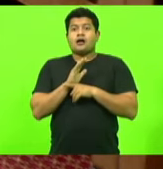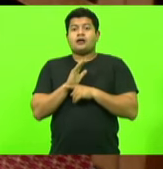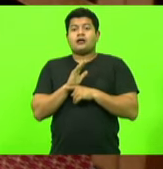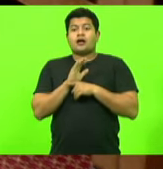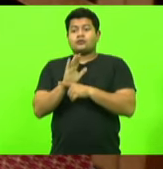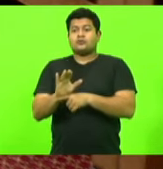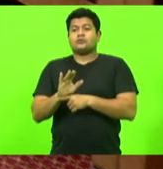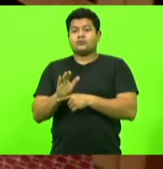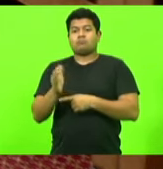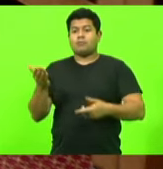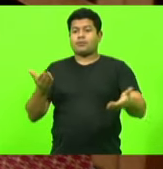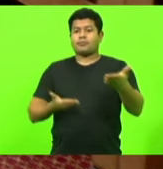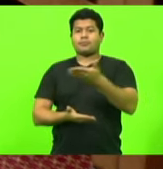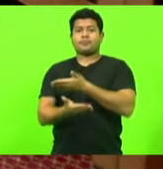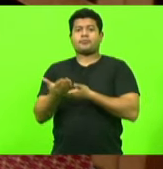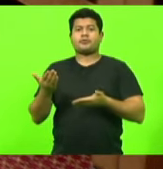negociação